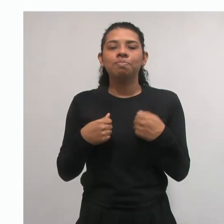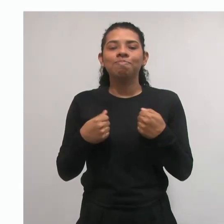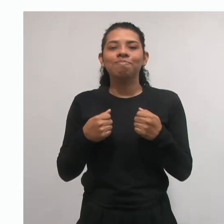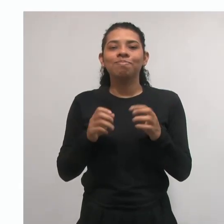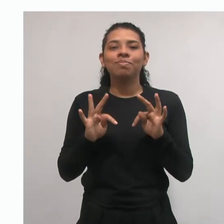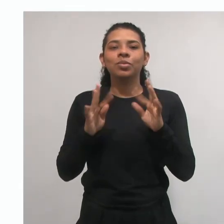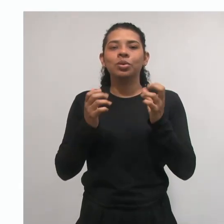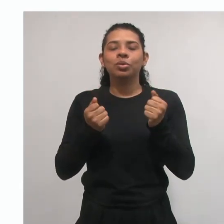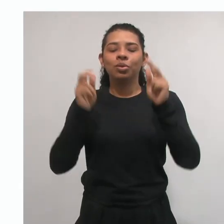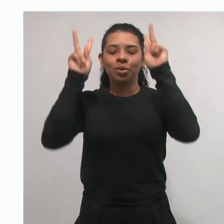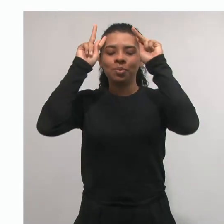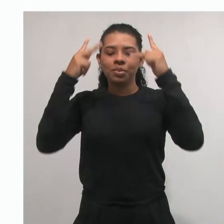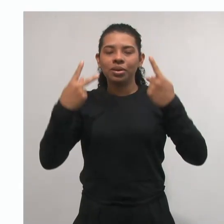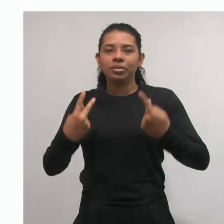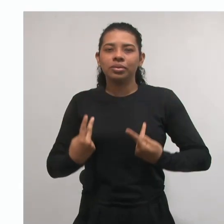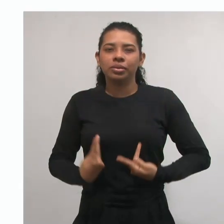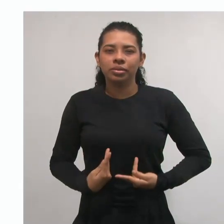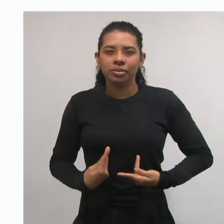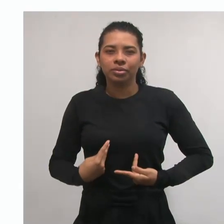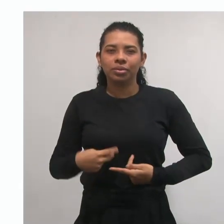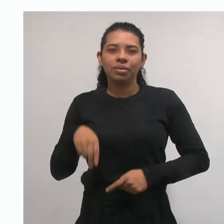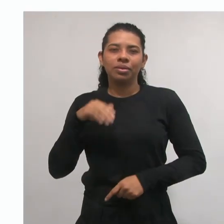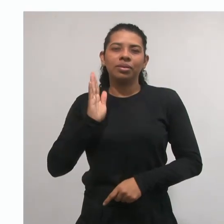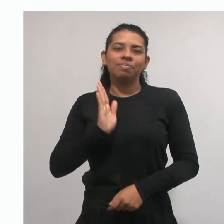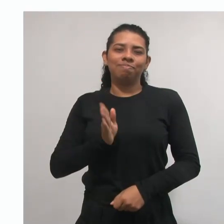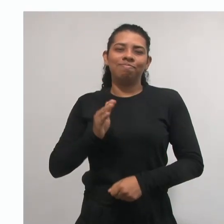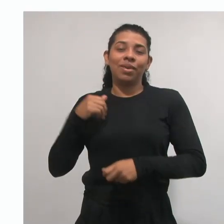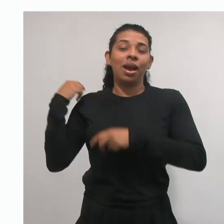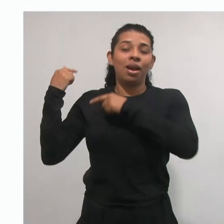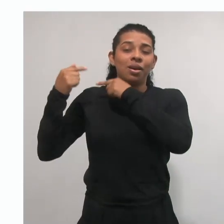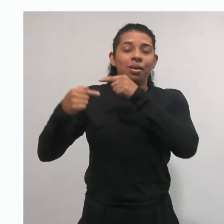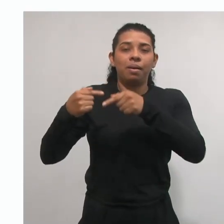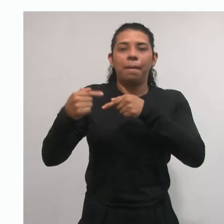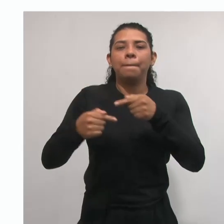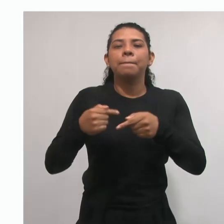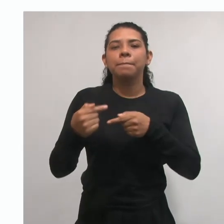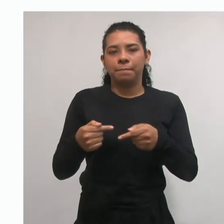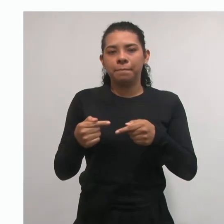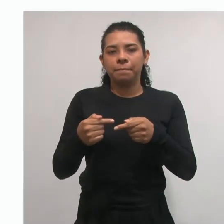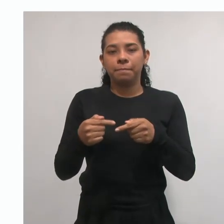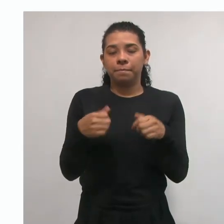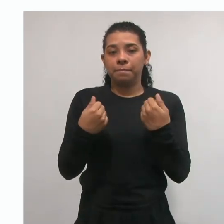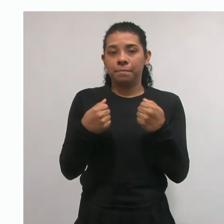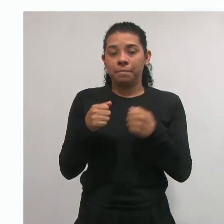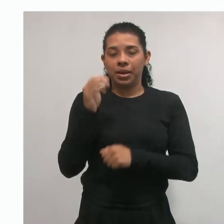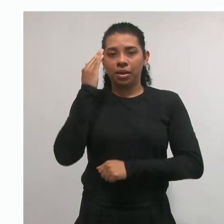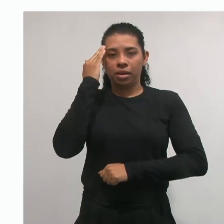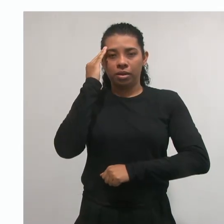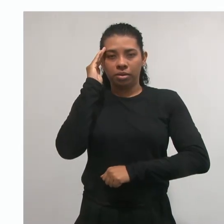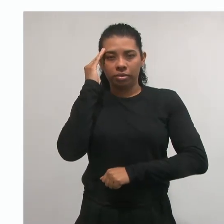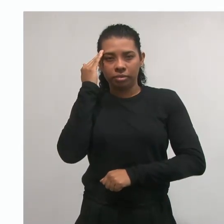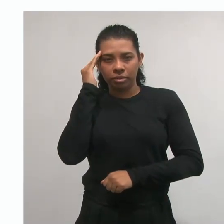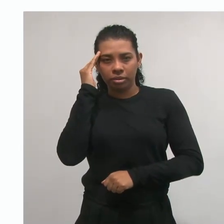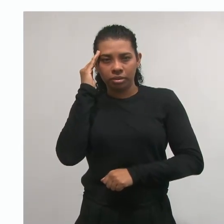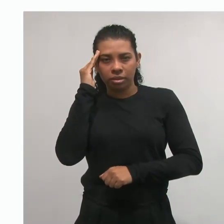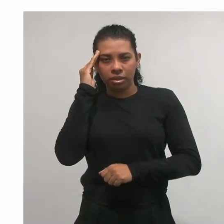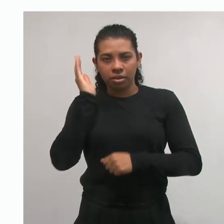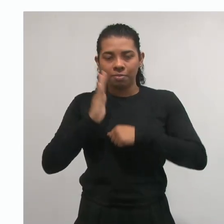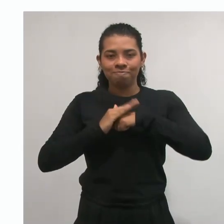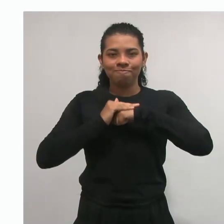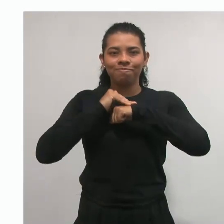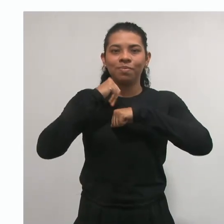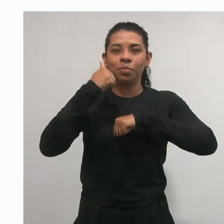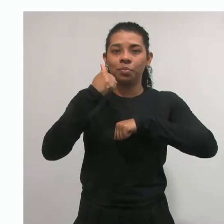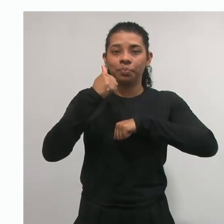discriminações, elas são produções históricas e funcionam de modo a manter privilégios, pois, ao